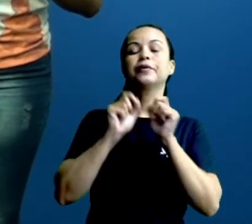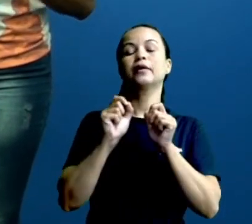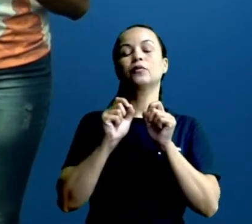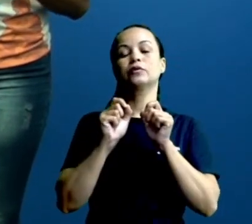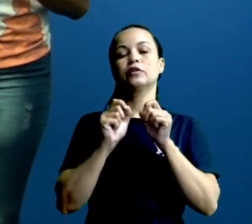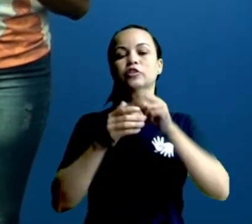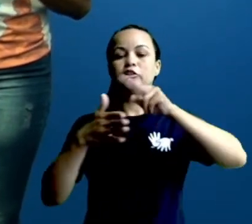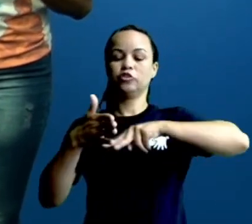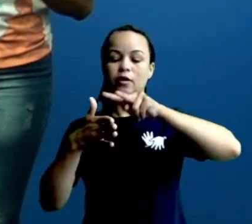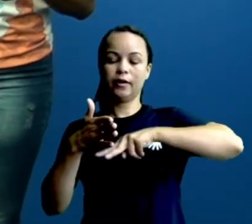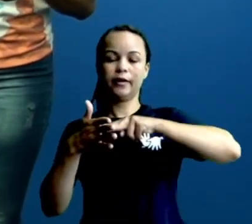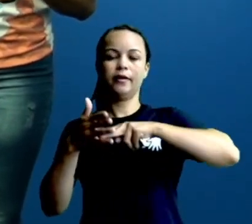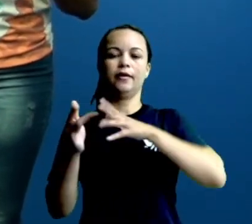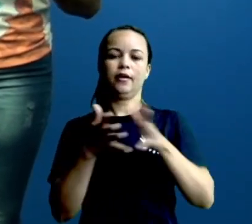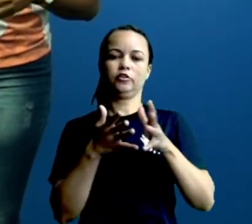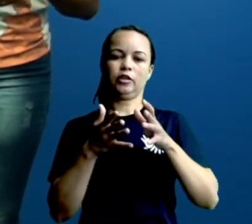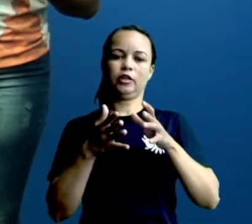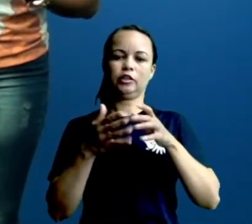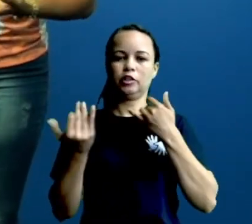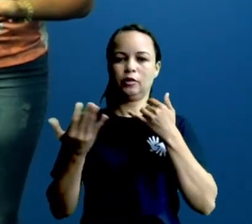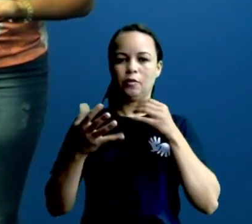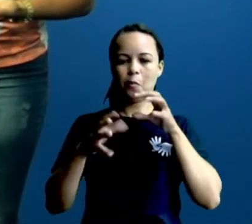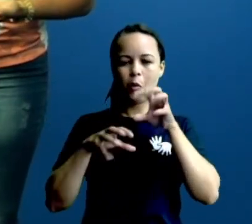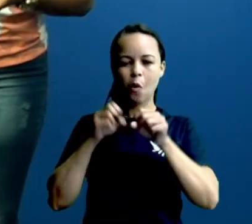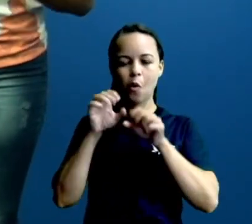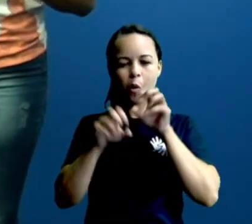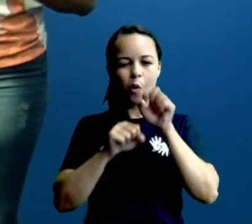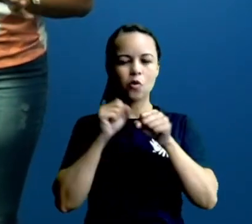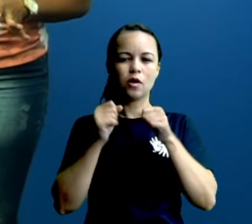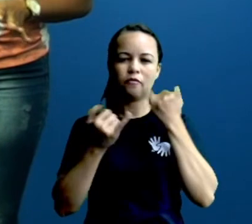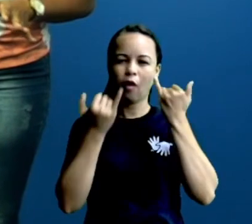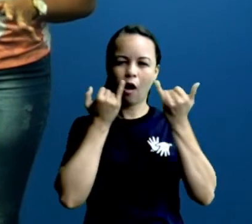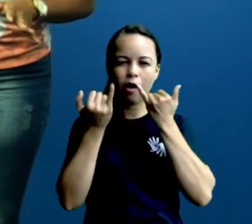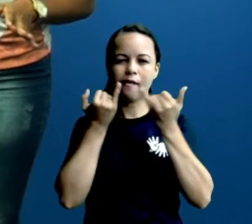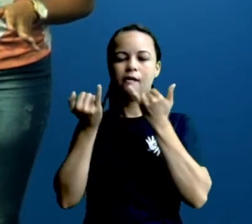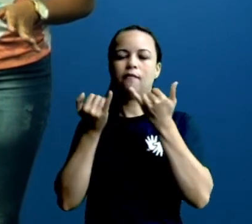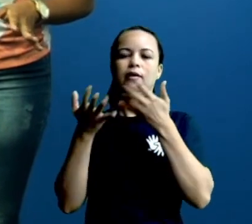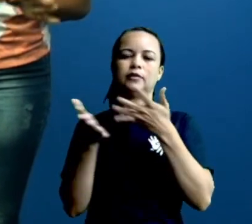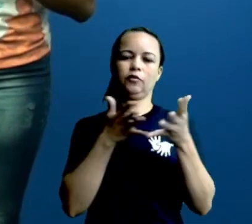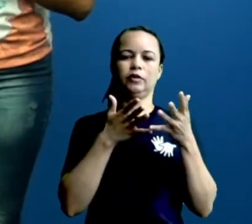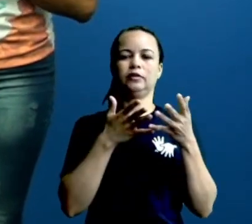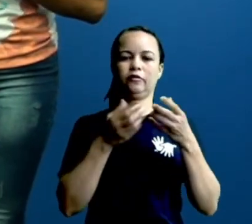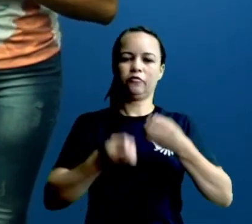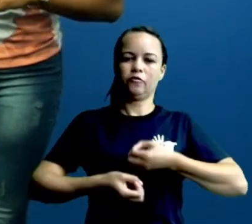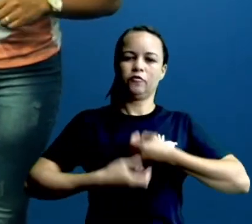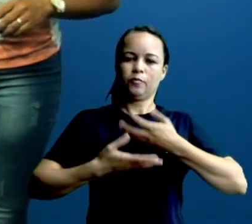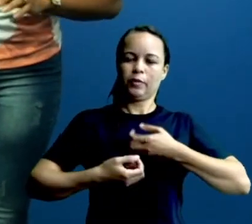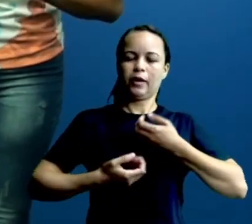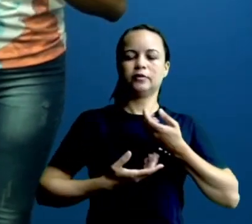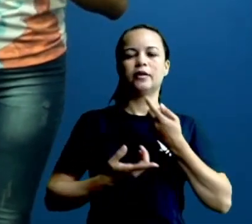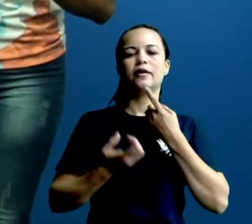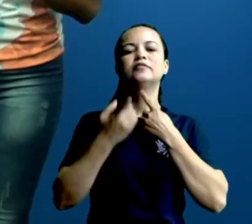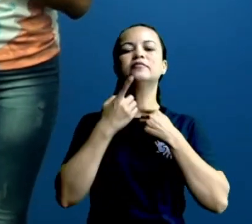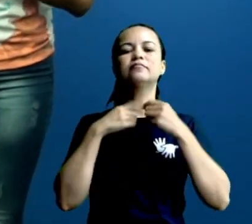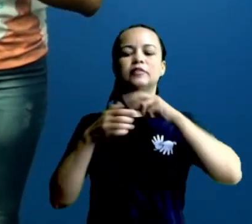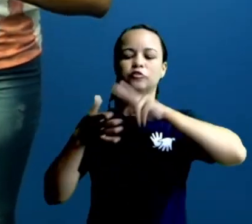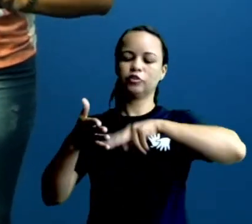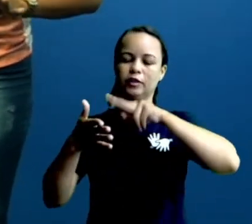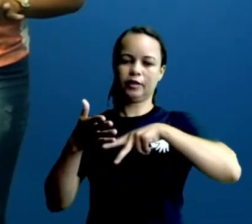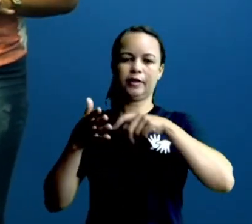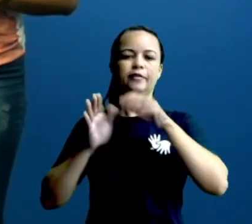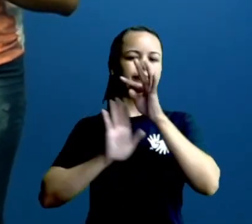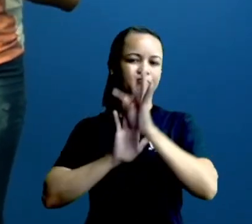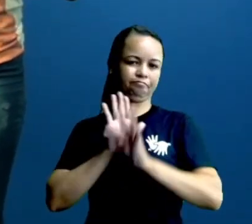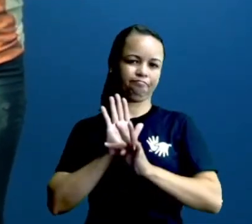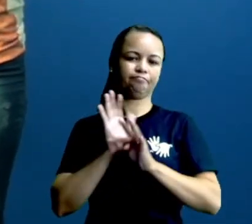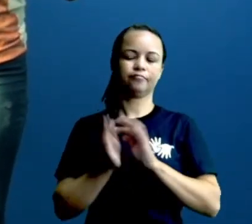essas informações. É isso que dá vontade de a gente continuar a ler determinado texto, tá? E o